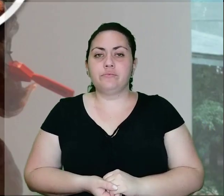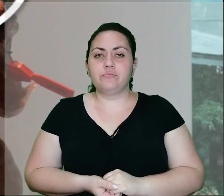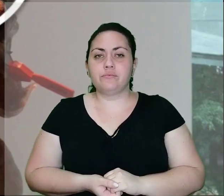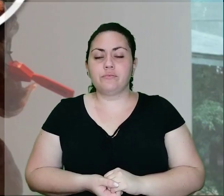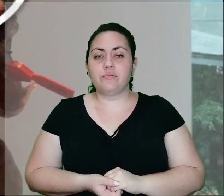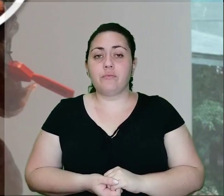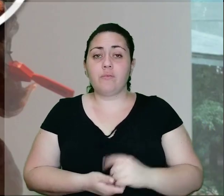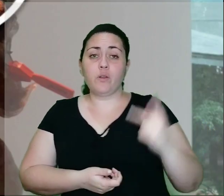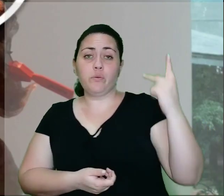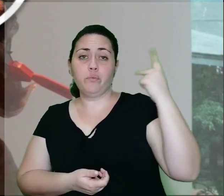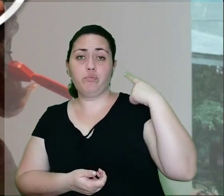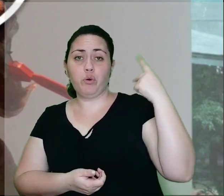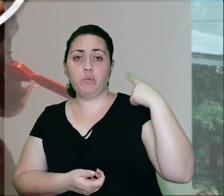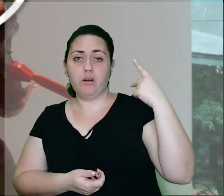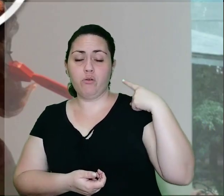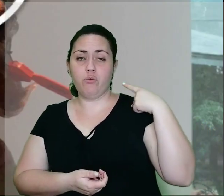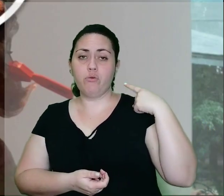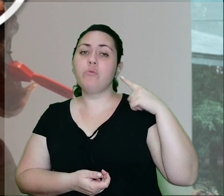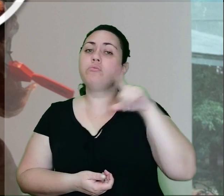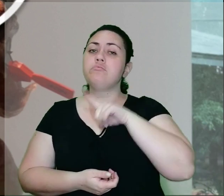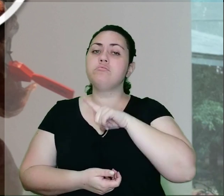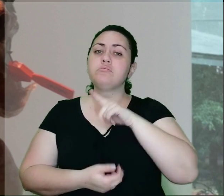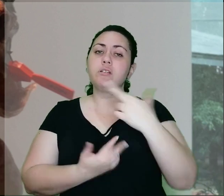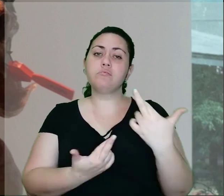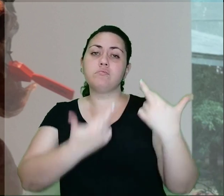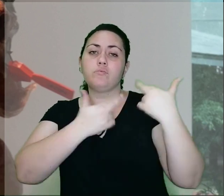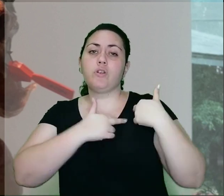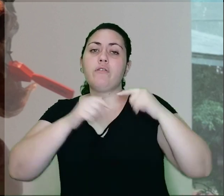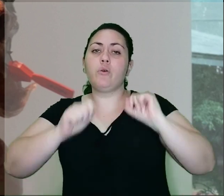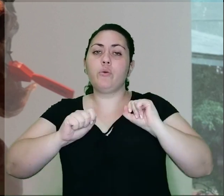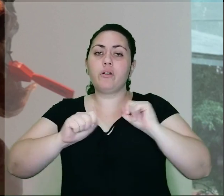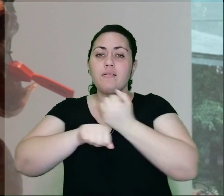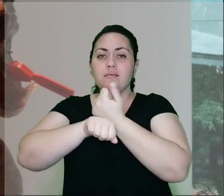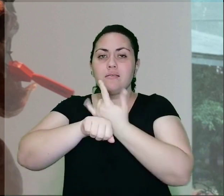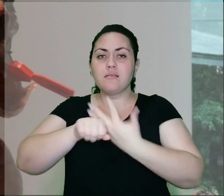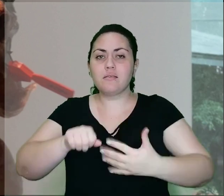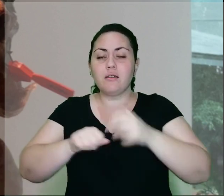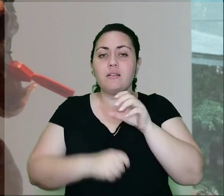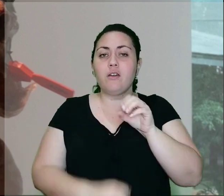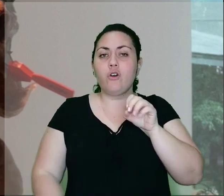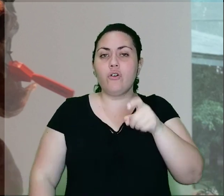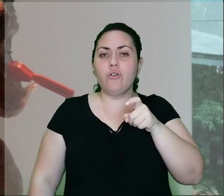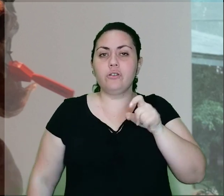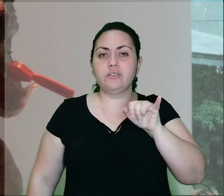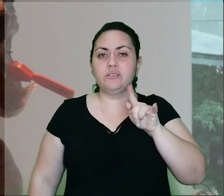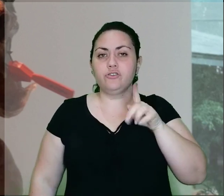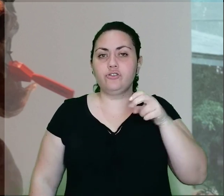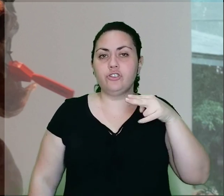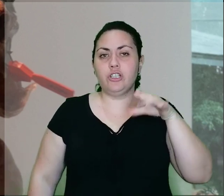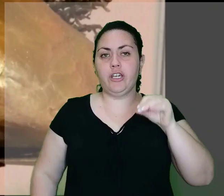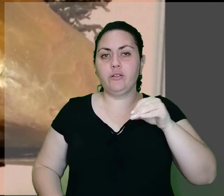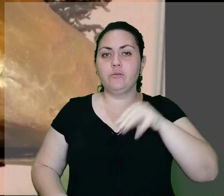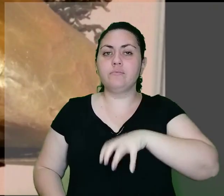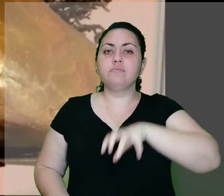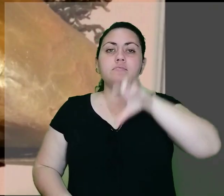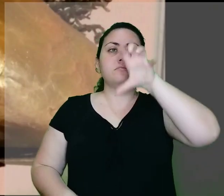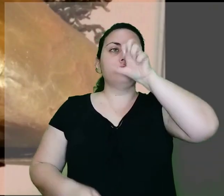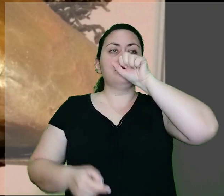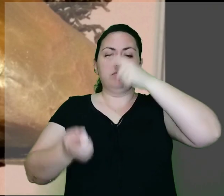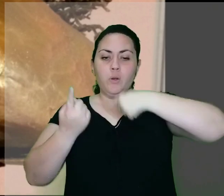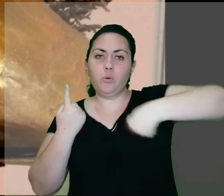Os pulmões são os órgãos responsáveis por oxigenar o sangue e eliminar o dióxido de carbono, permitindo que o